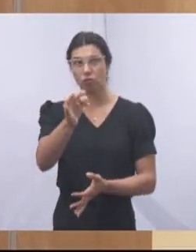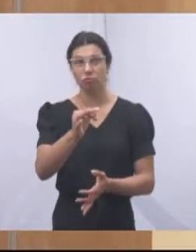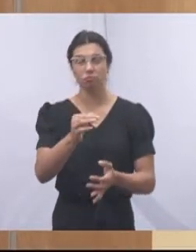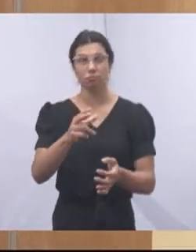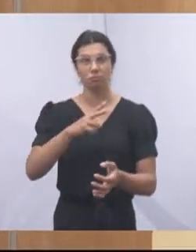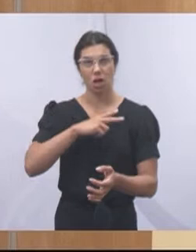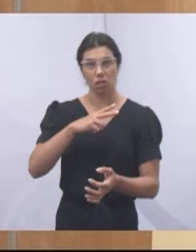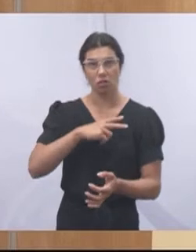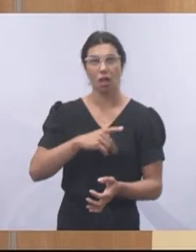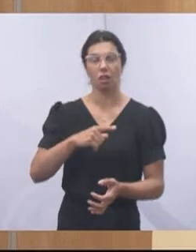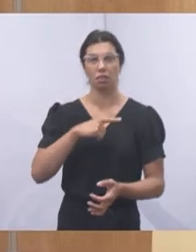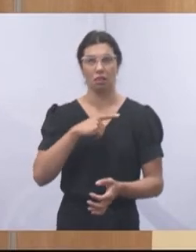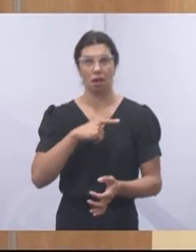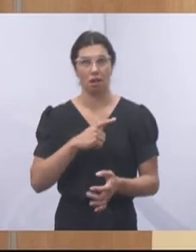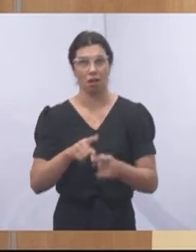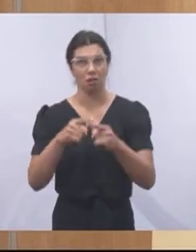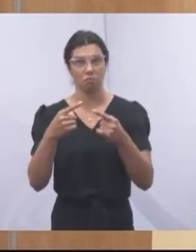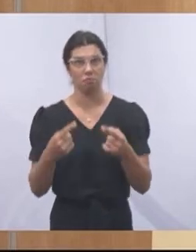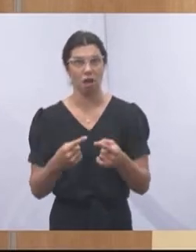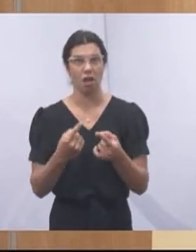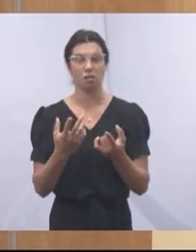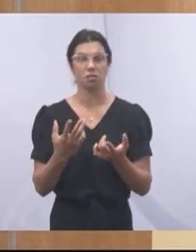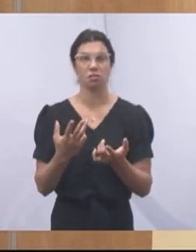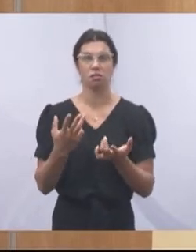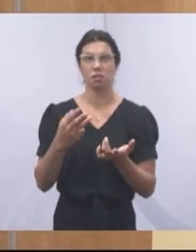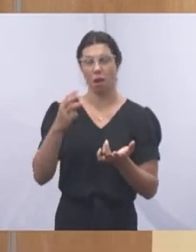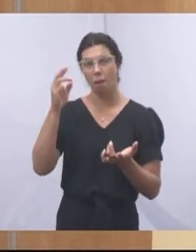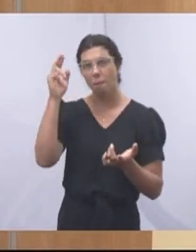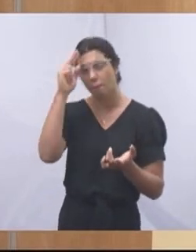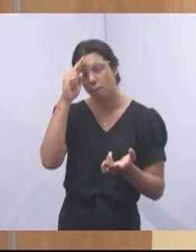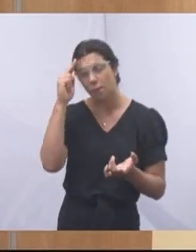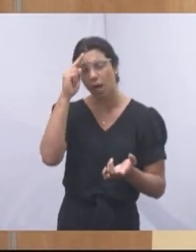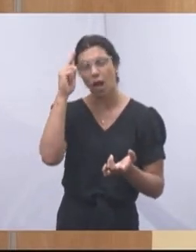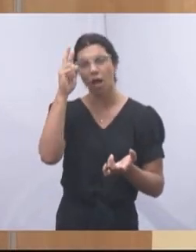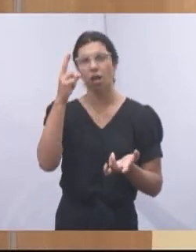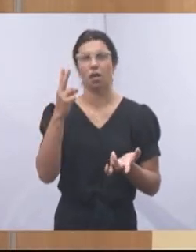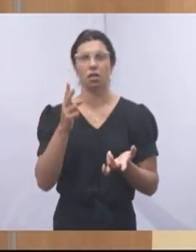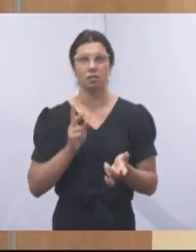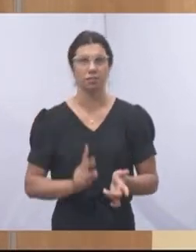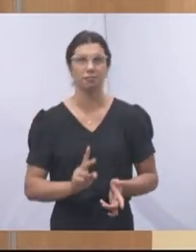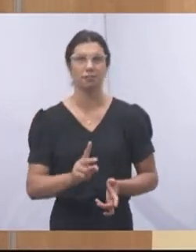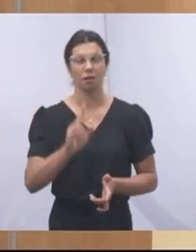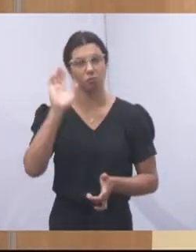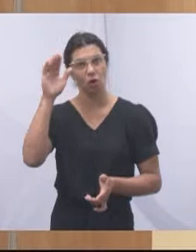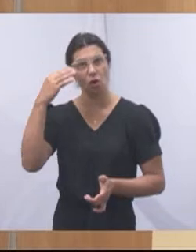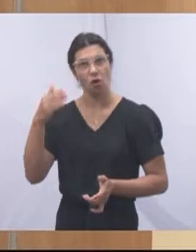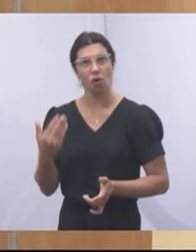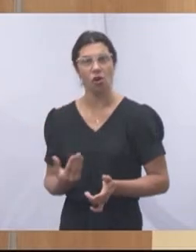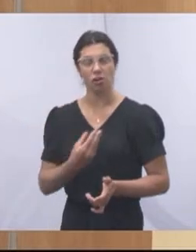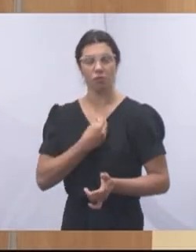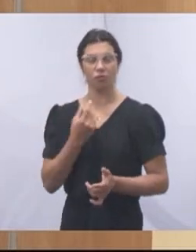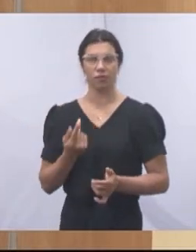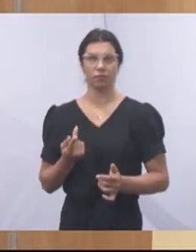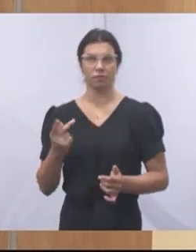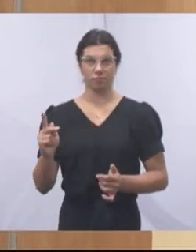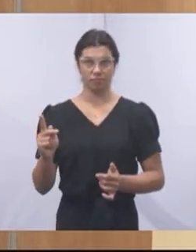mistério. As memórias construídas permanecem vivas, honrando sua influência